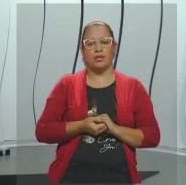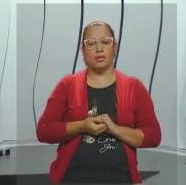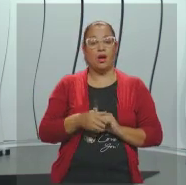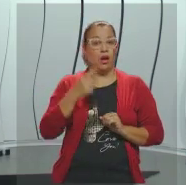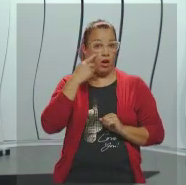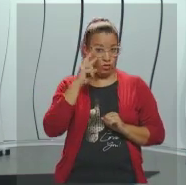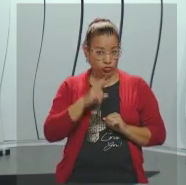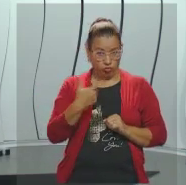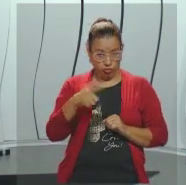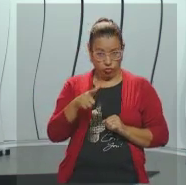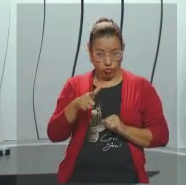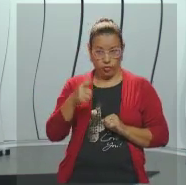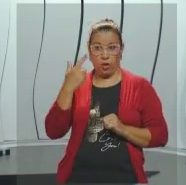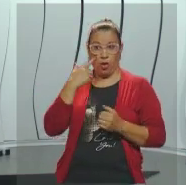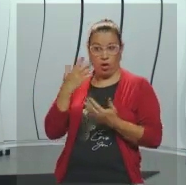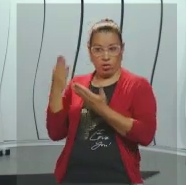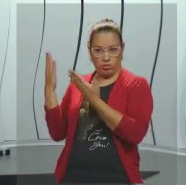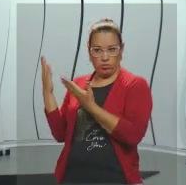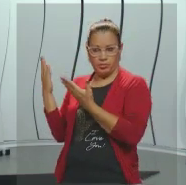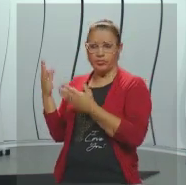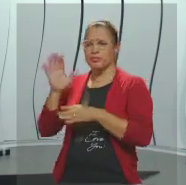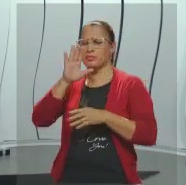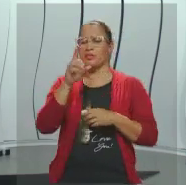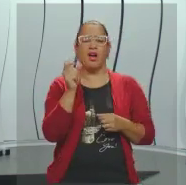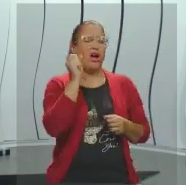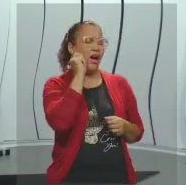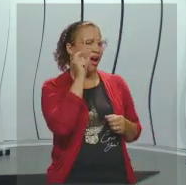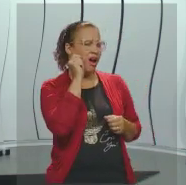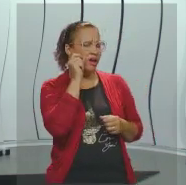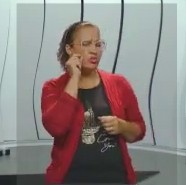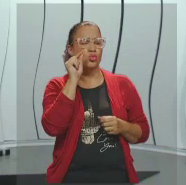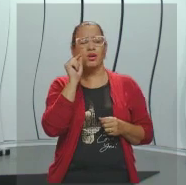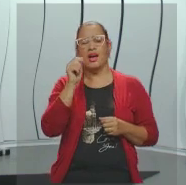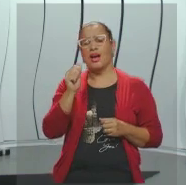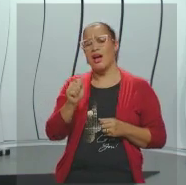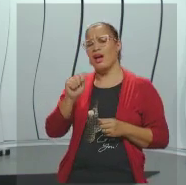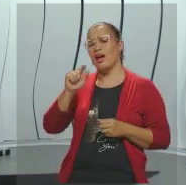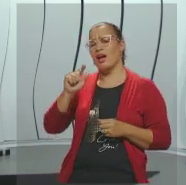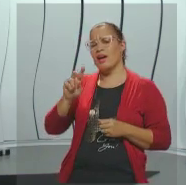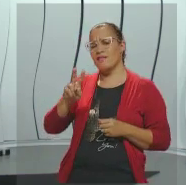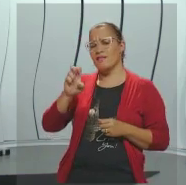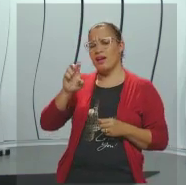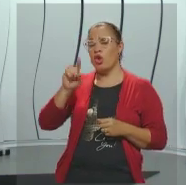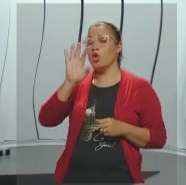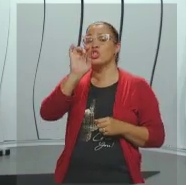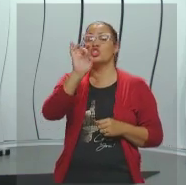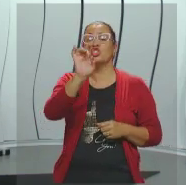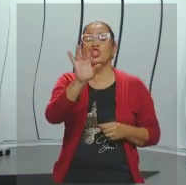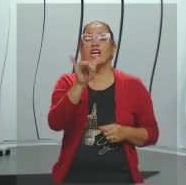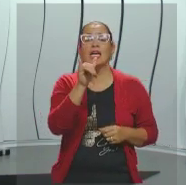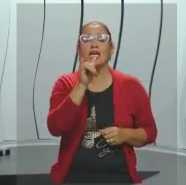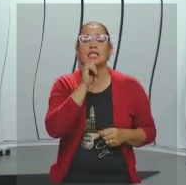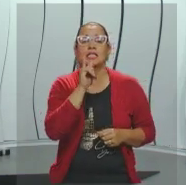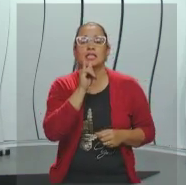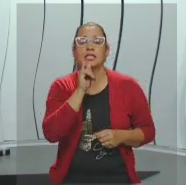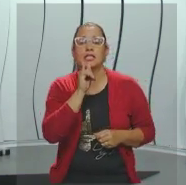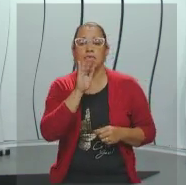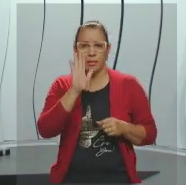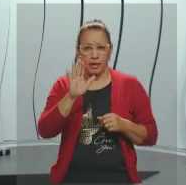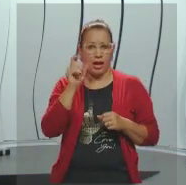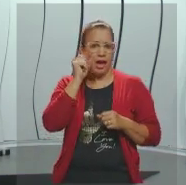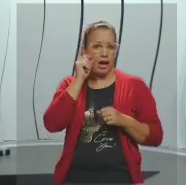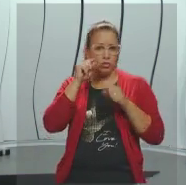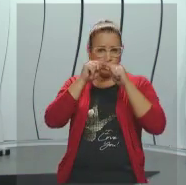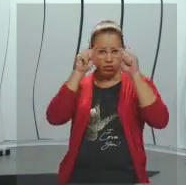novamente. Eu representei de azul aqui o que seria um alvéolo. É só uma representação esquemática, na verdade o alvéolo ele